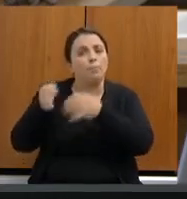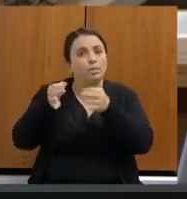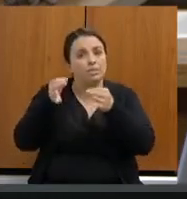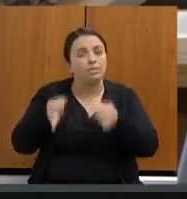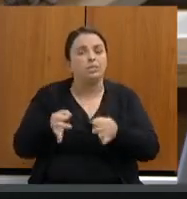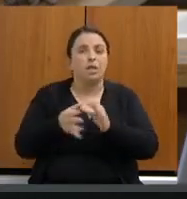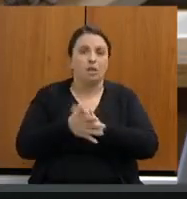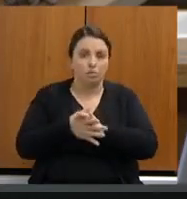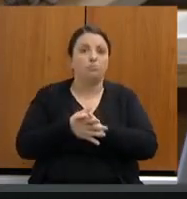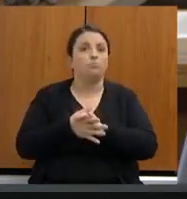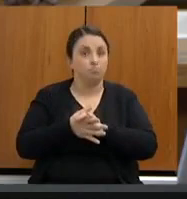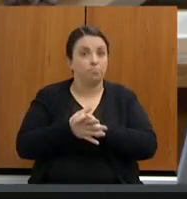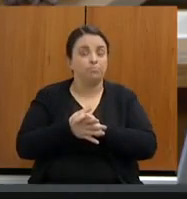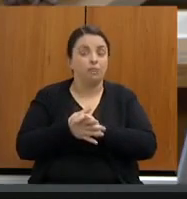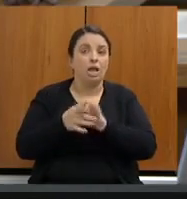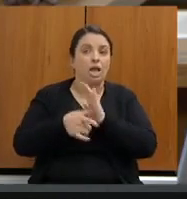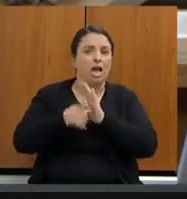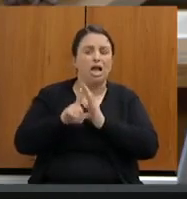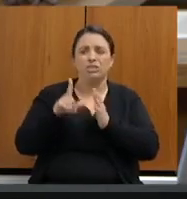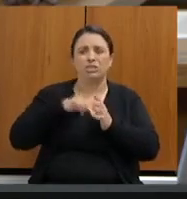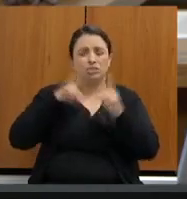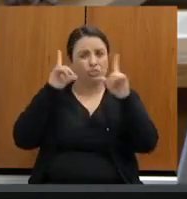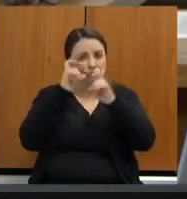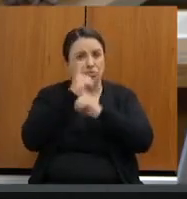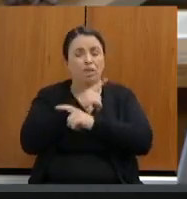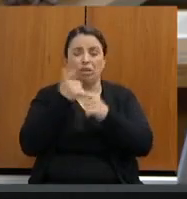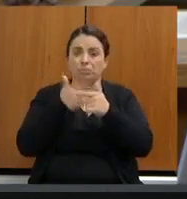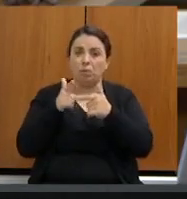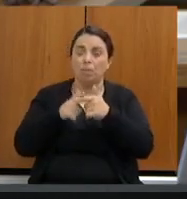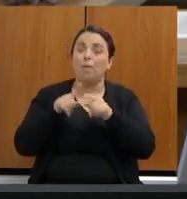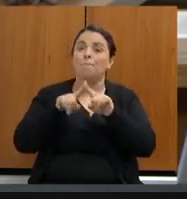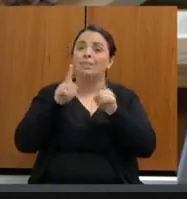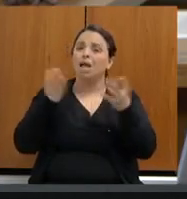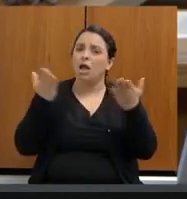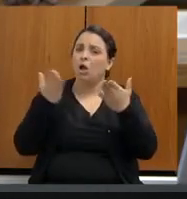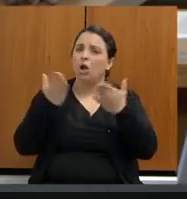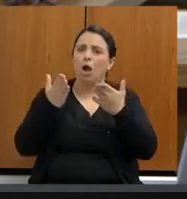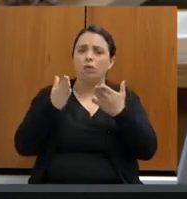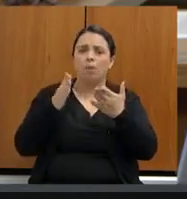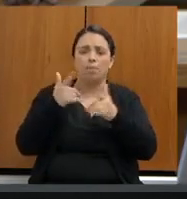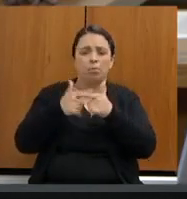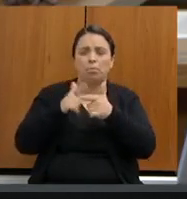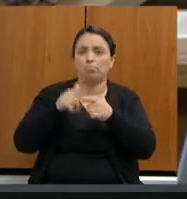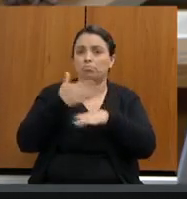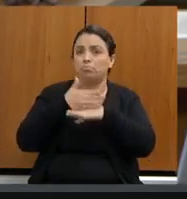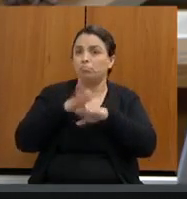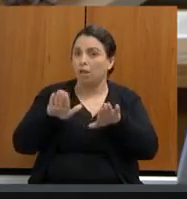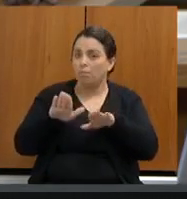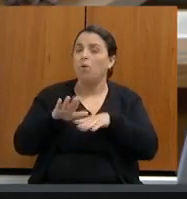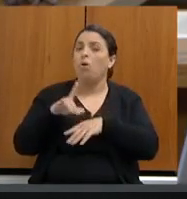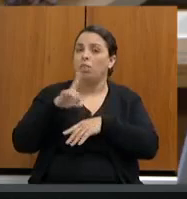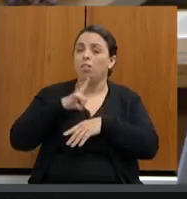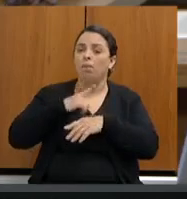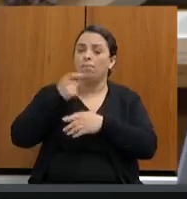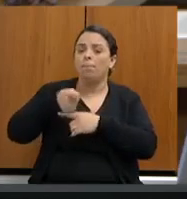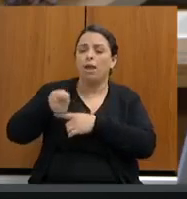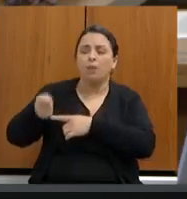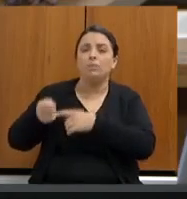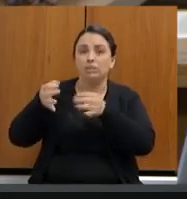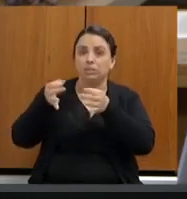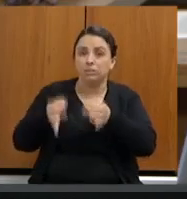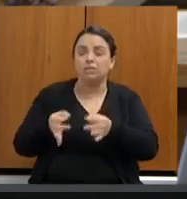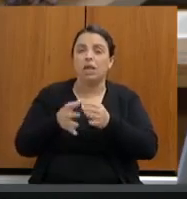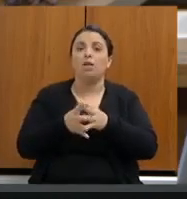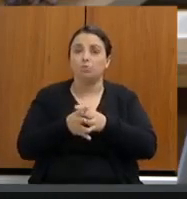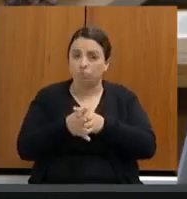que nos eram repassados a gente tava com muitas dificuldades mas está estabilizado as outras e a gente cozinhe fácil